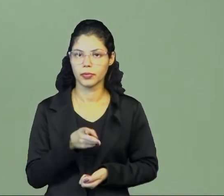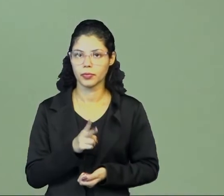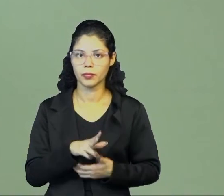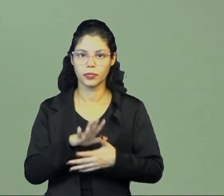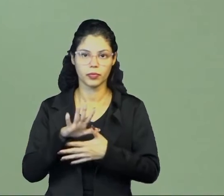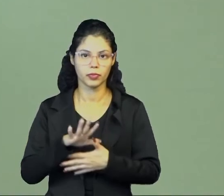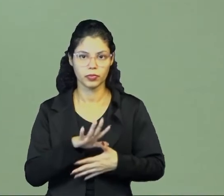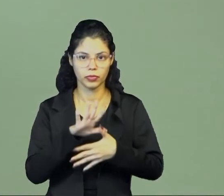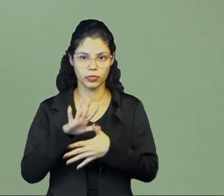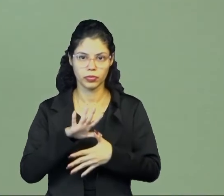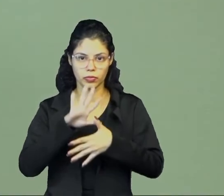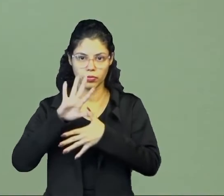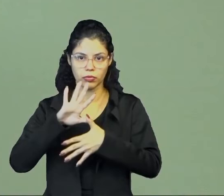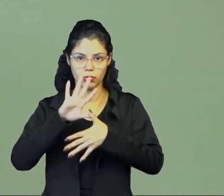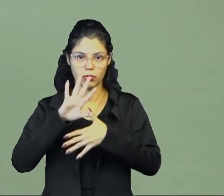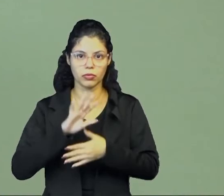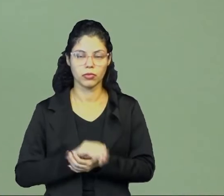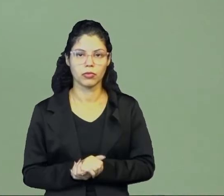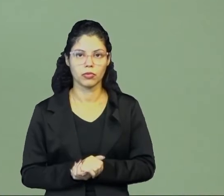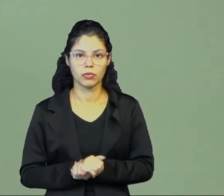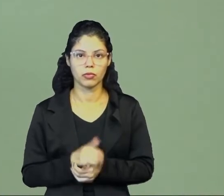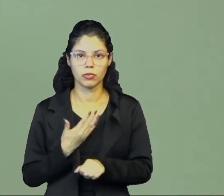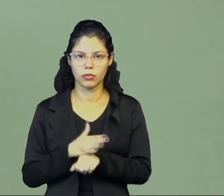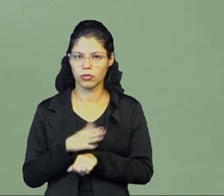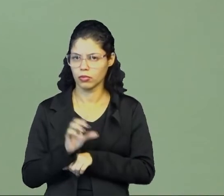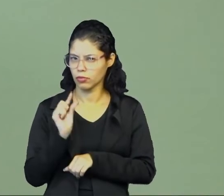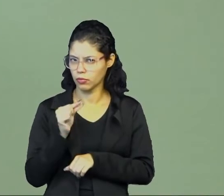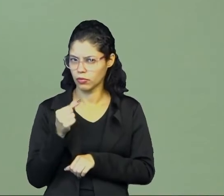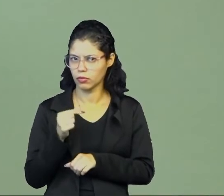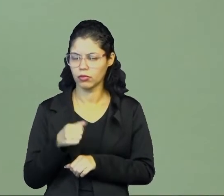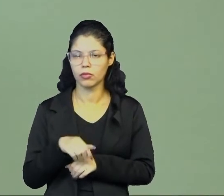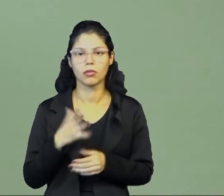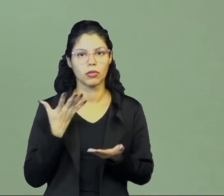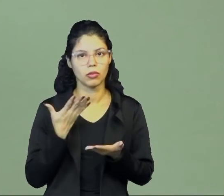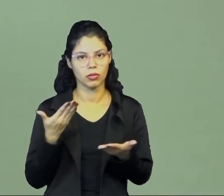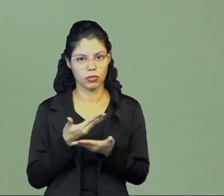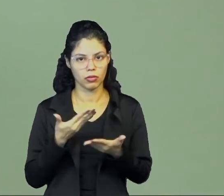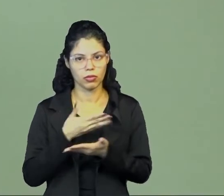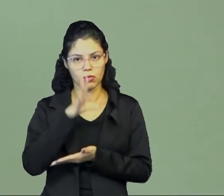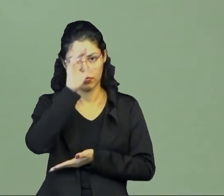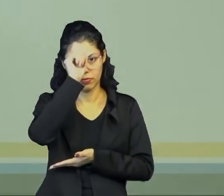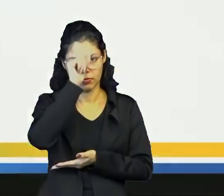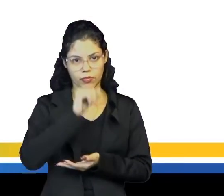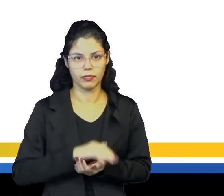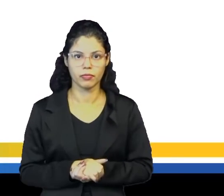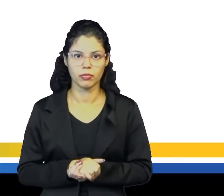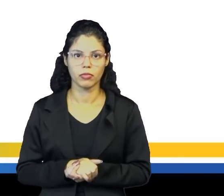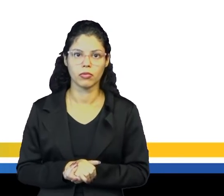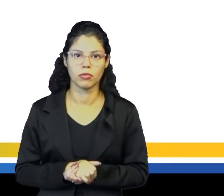Mesoamérica. Vamos exercitar um pouco do que nós aprendemos na aula de hoje.